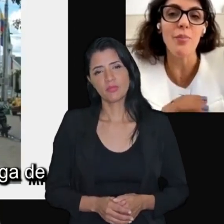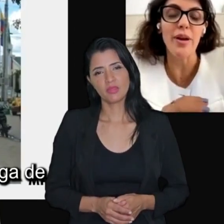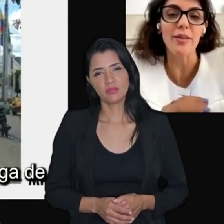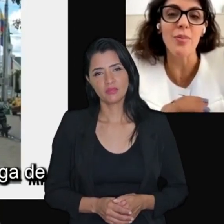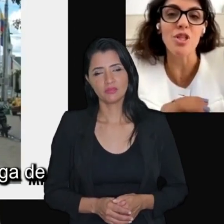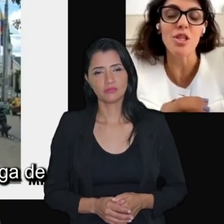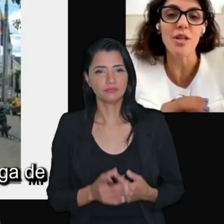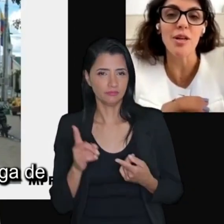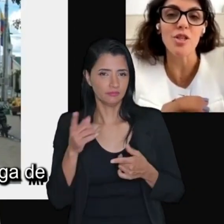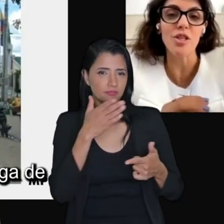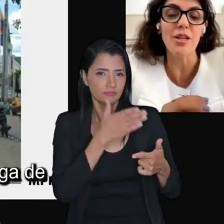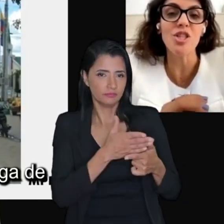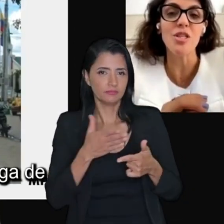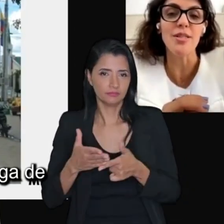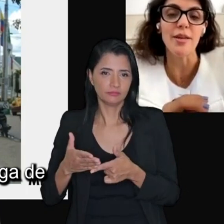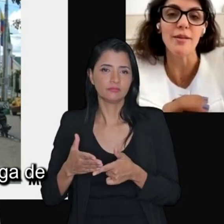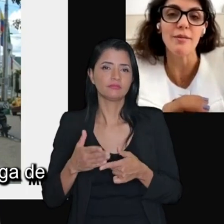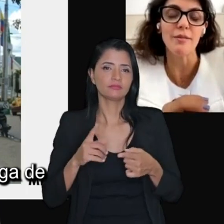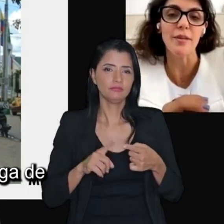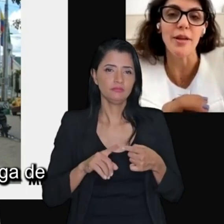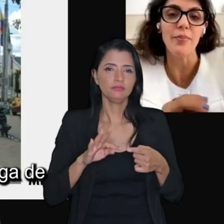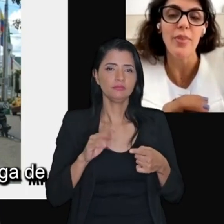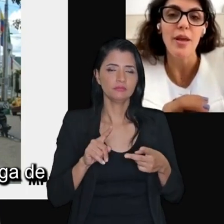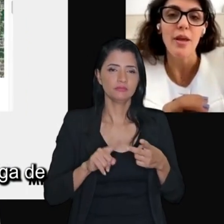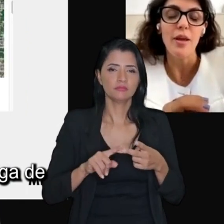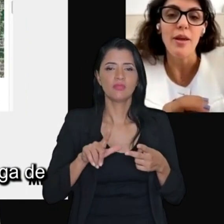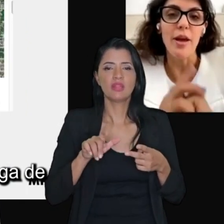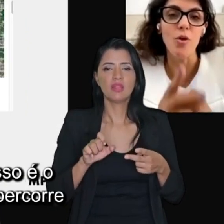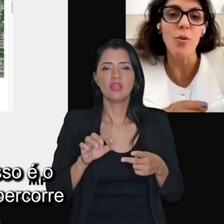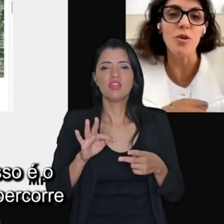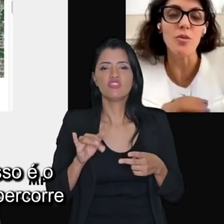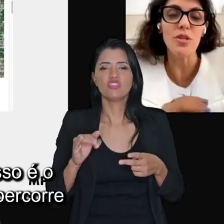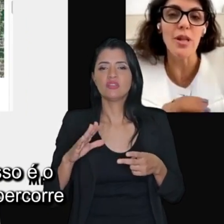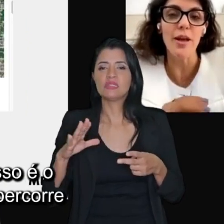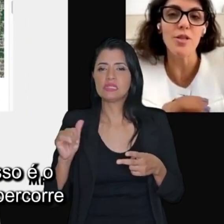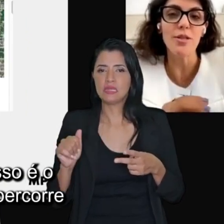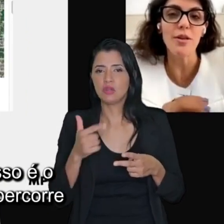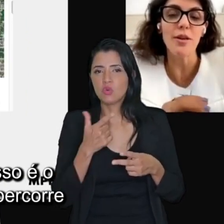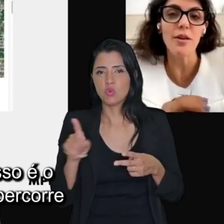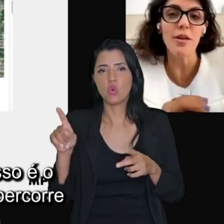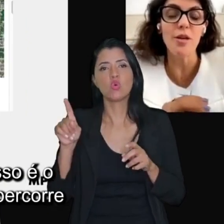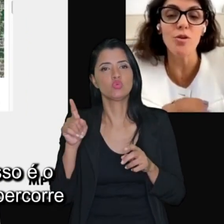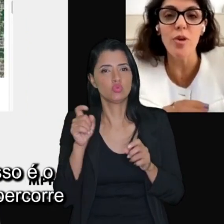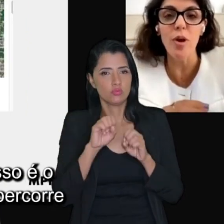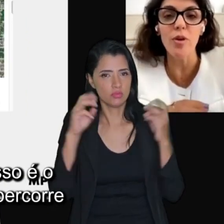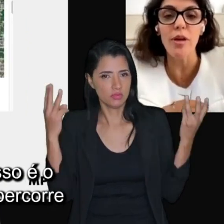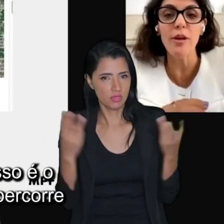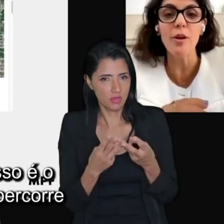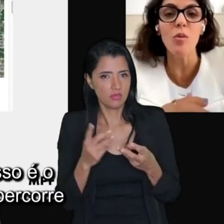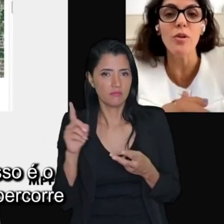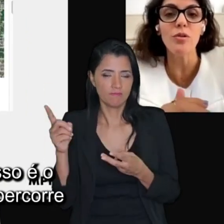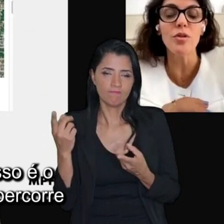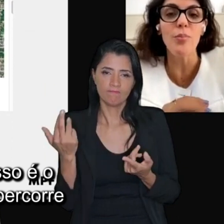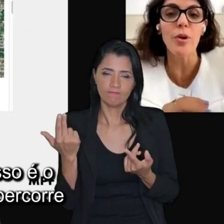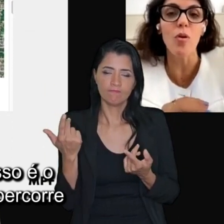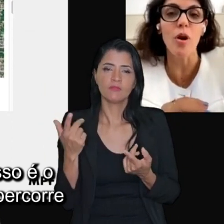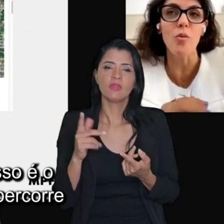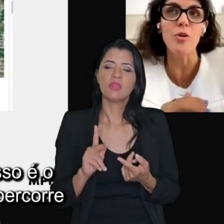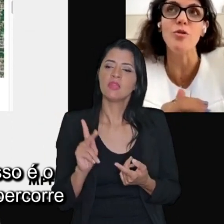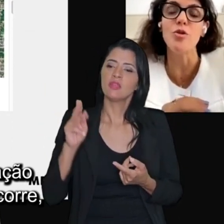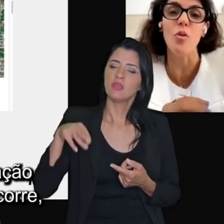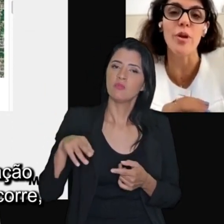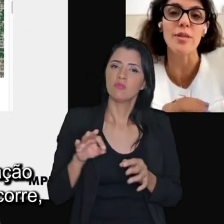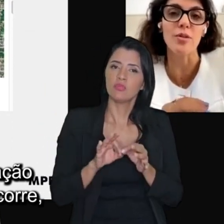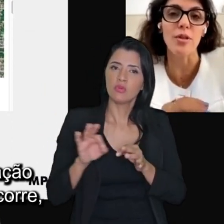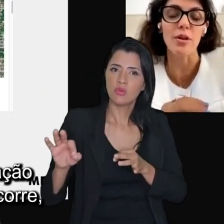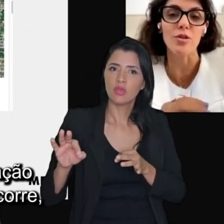aí que separa Tabatinga de Letícia, né? E aí no próximo slide, isso é o que em quilômetros se percorre